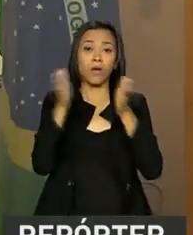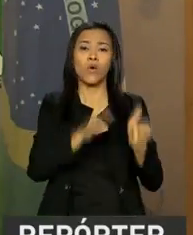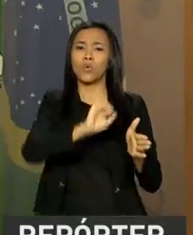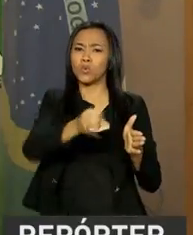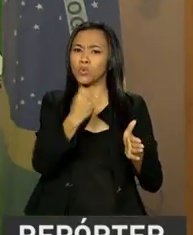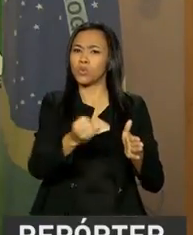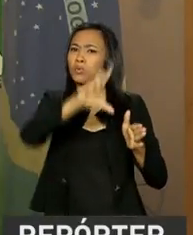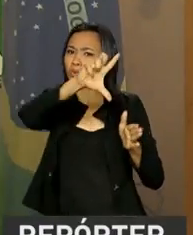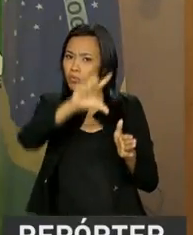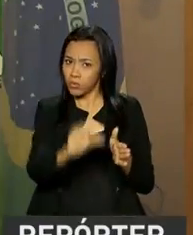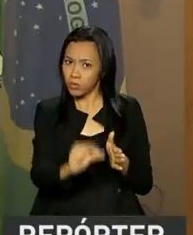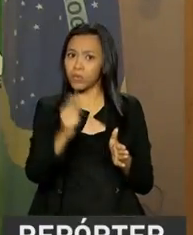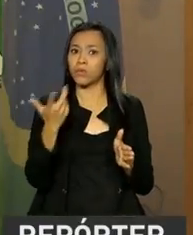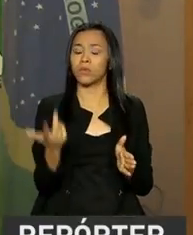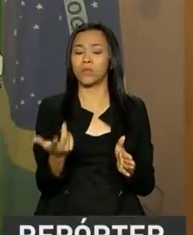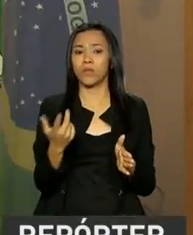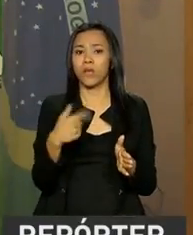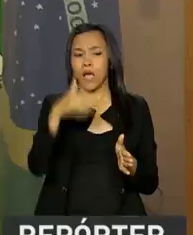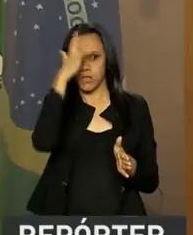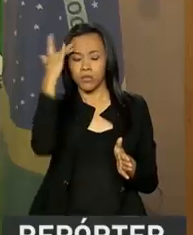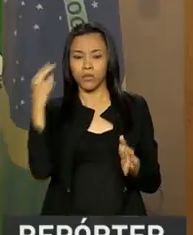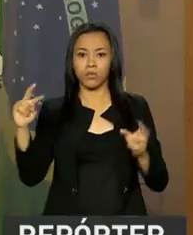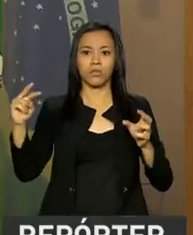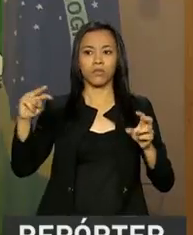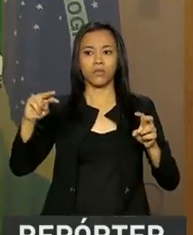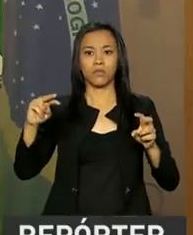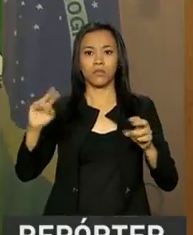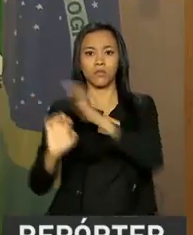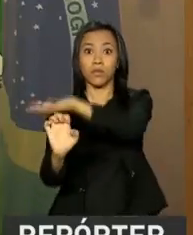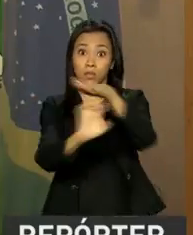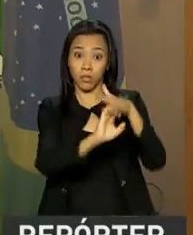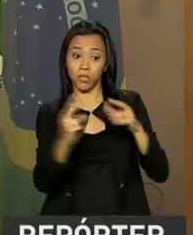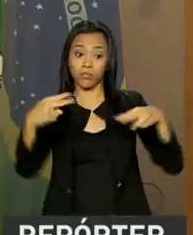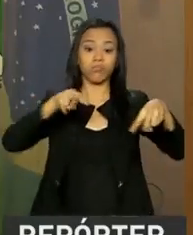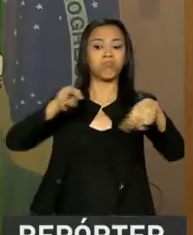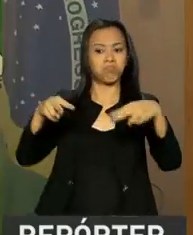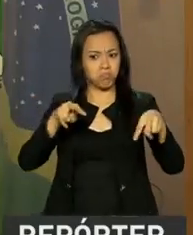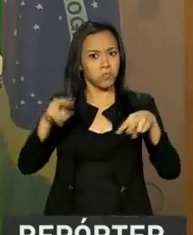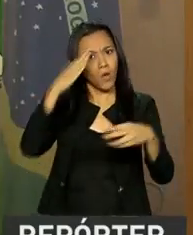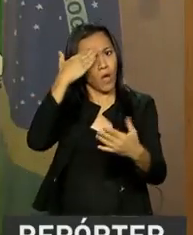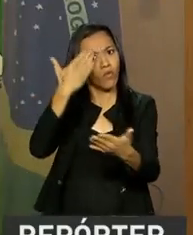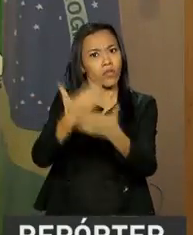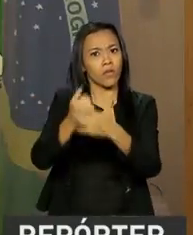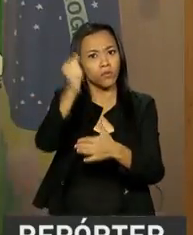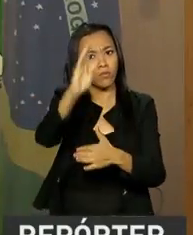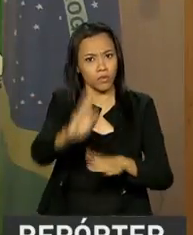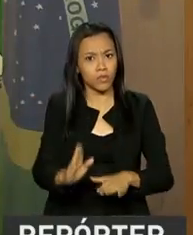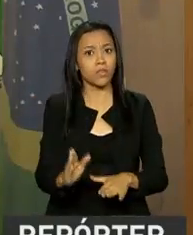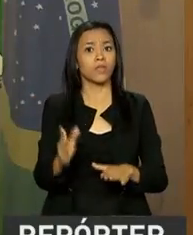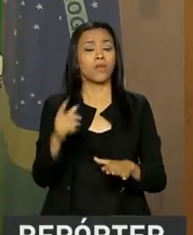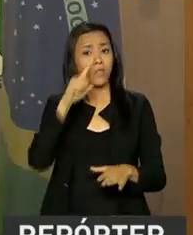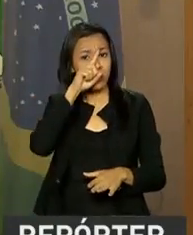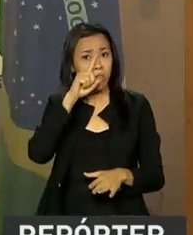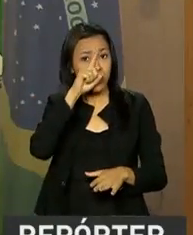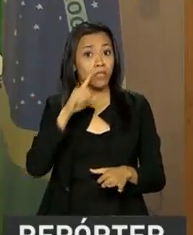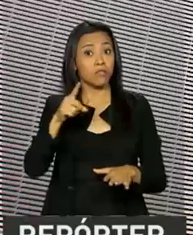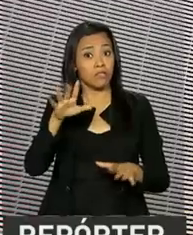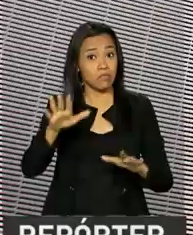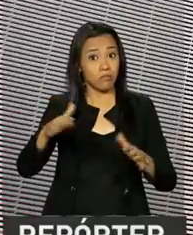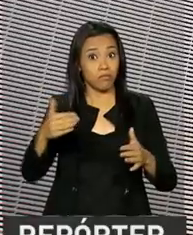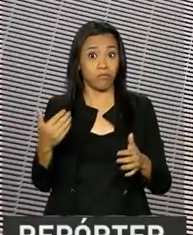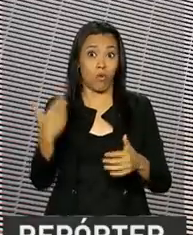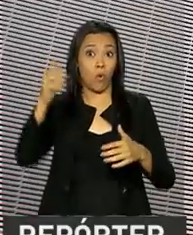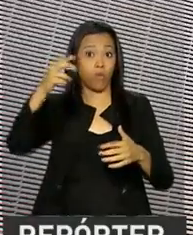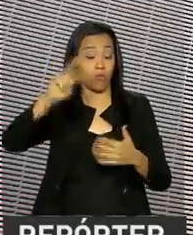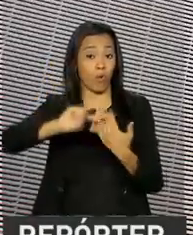o índice de confiança do investidor aumentando cada vez mais o risco brasil também diminuindo